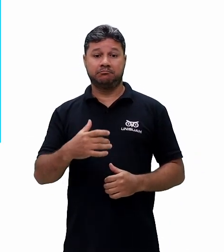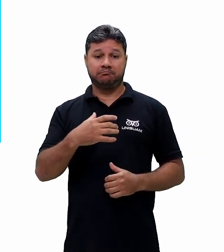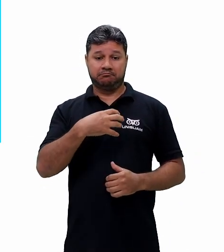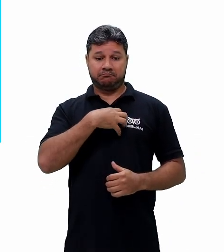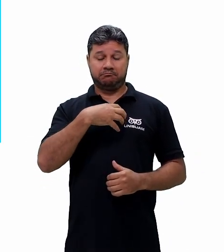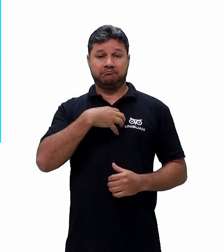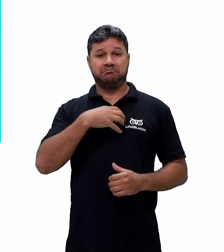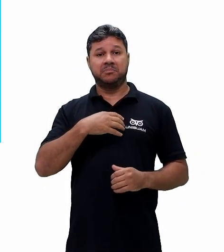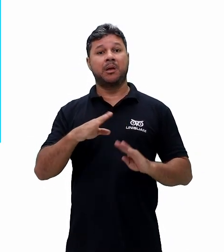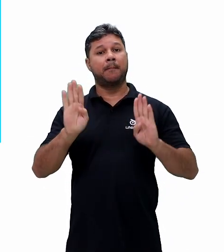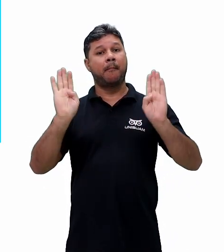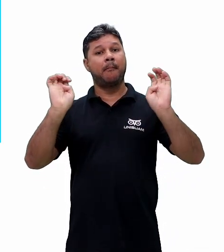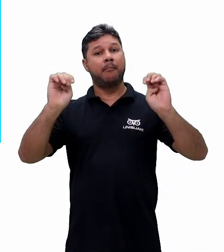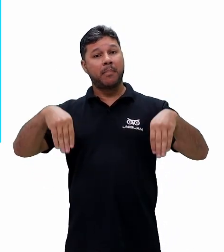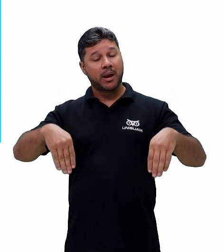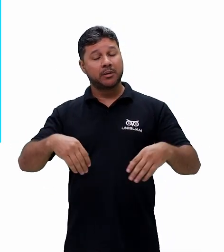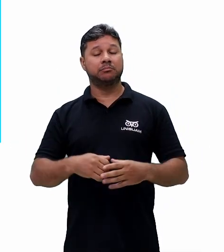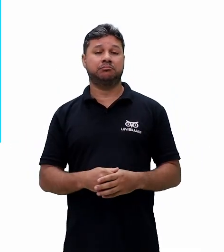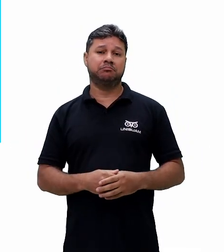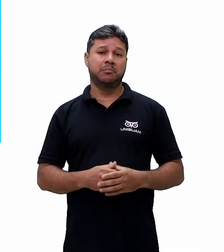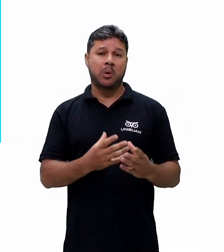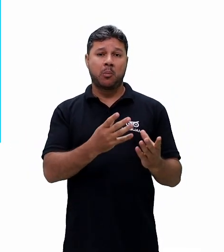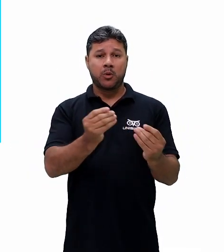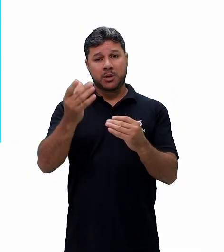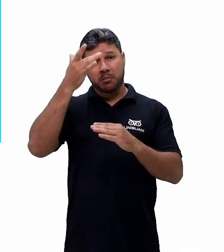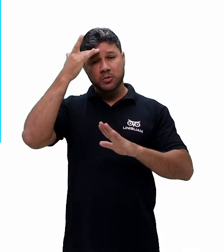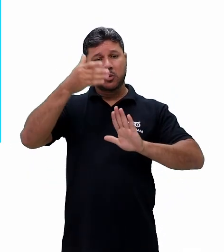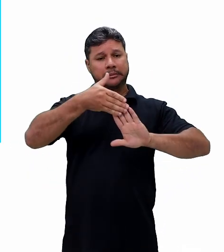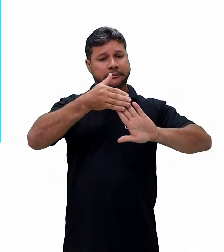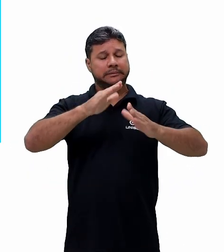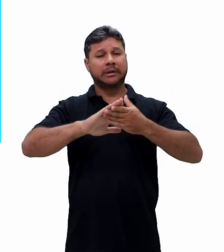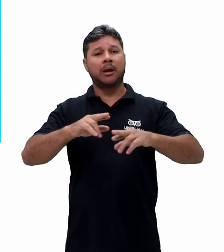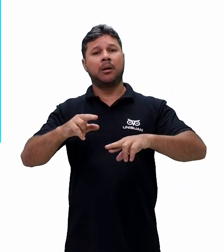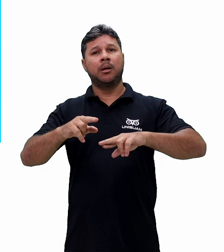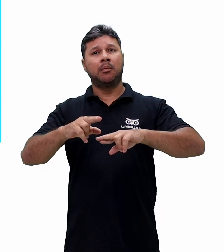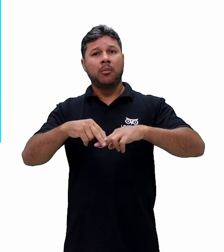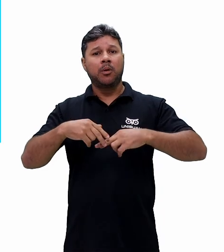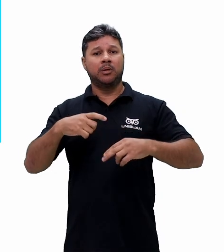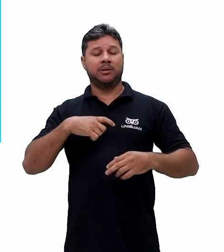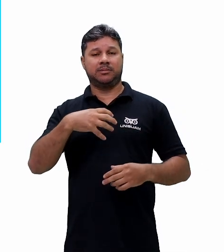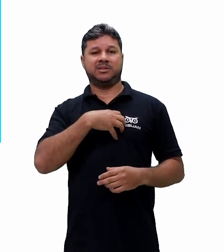bem-estar. Muita gente alonga para ter maior bem-estar.